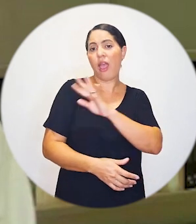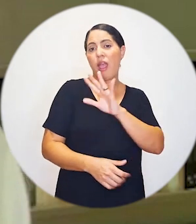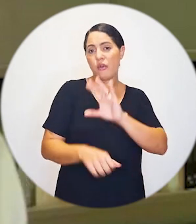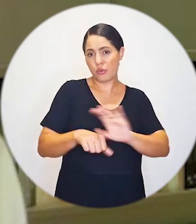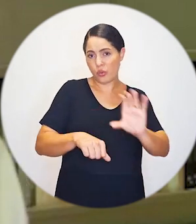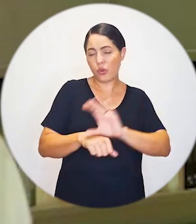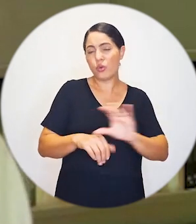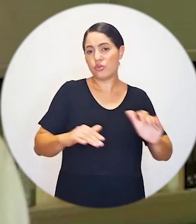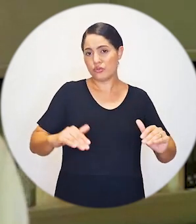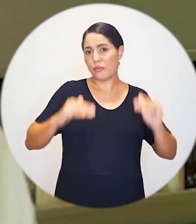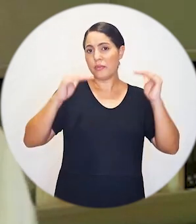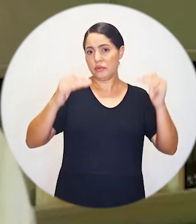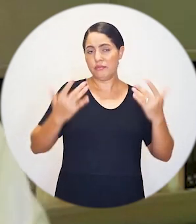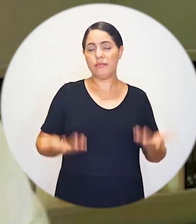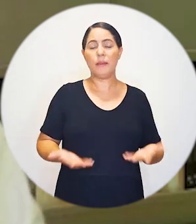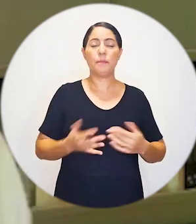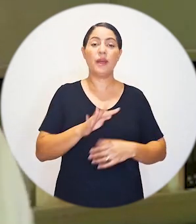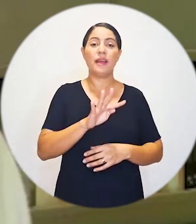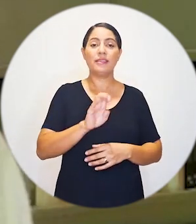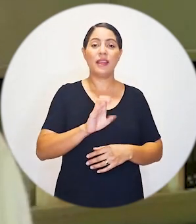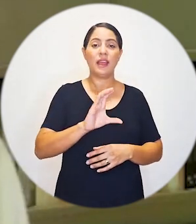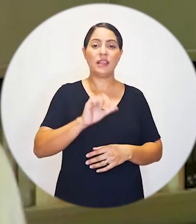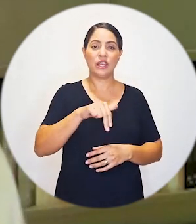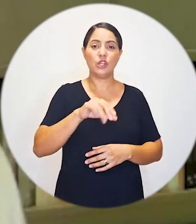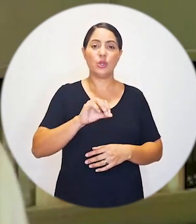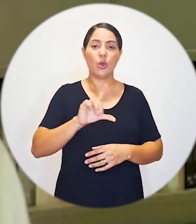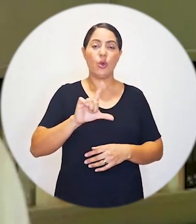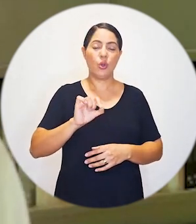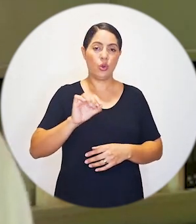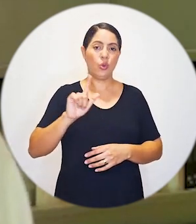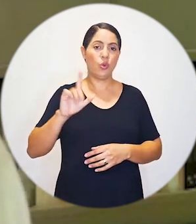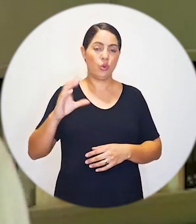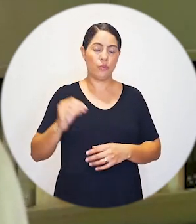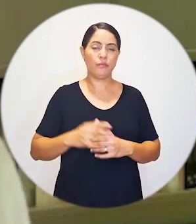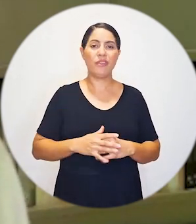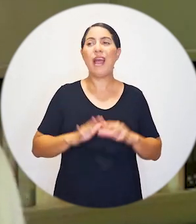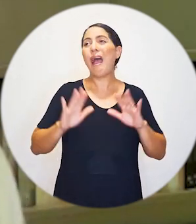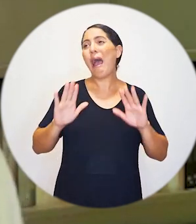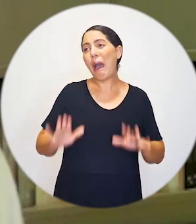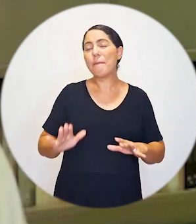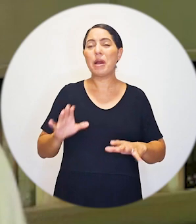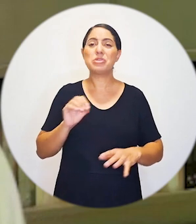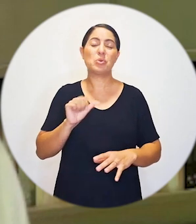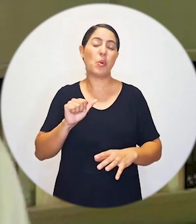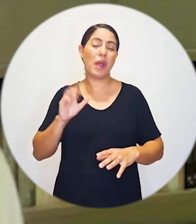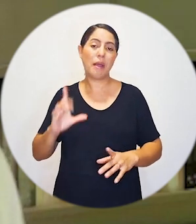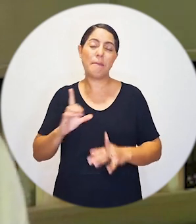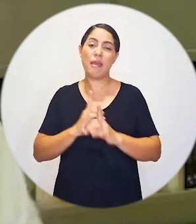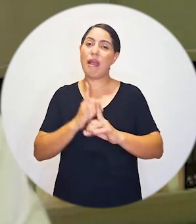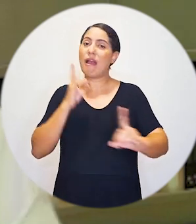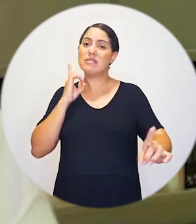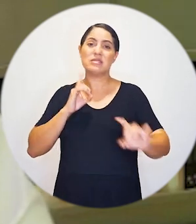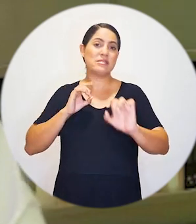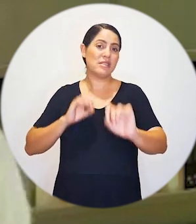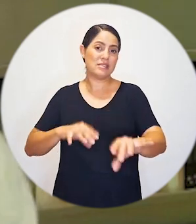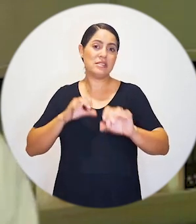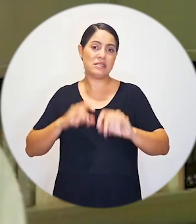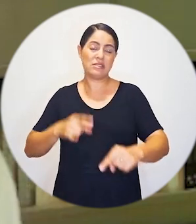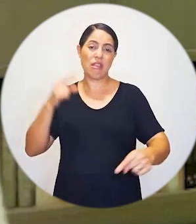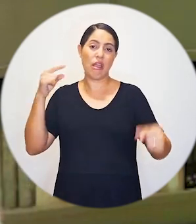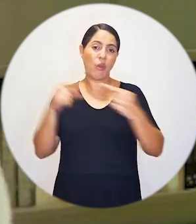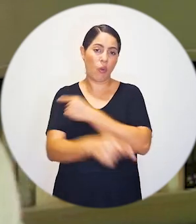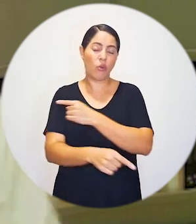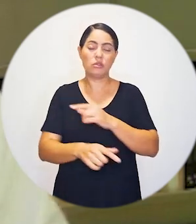importante, porque o pessoal fica o tempo inteiro, mas a OAB é contra o ensino à distância de graduação. Nós